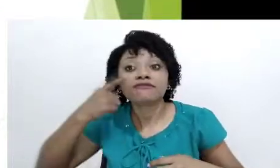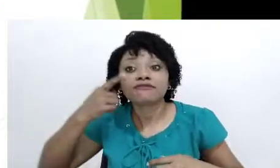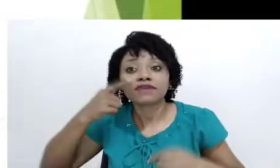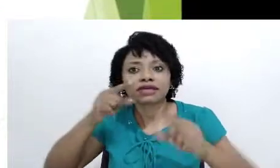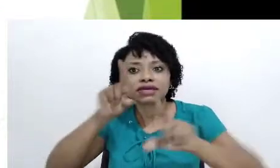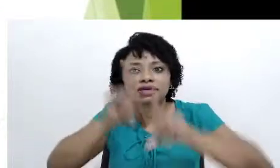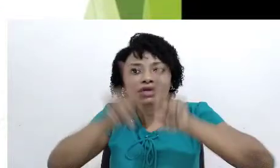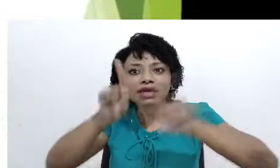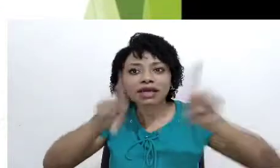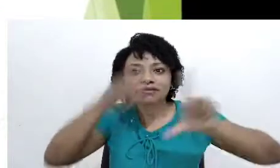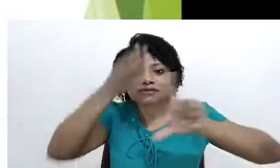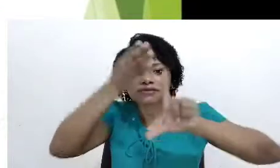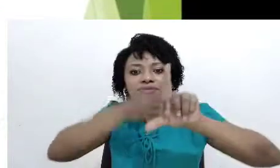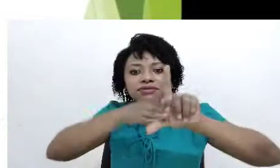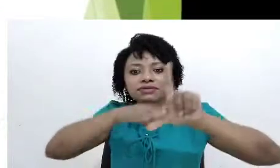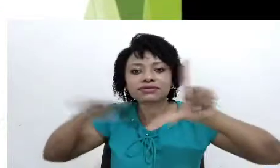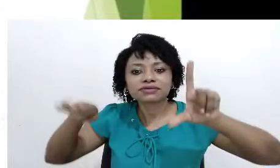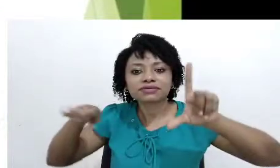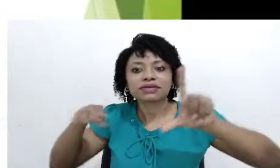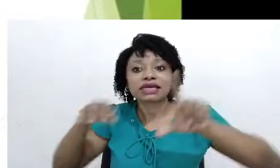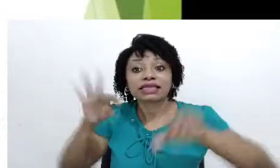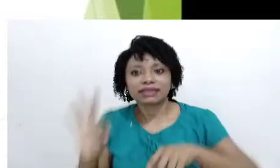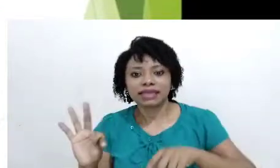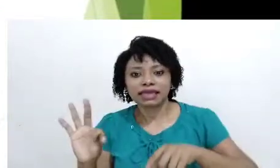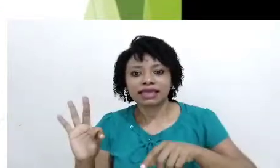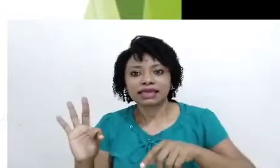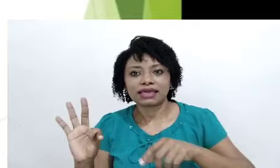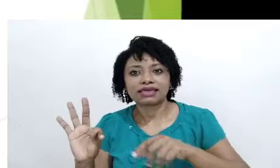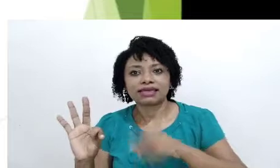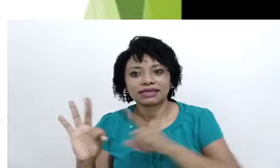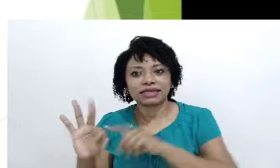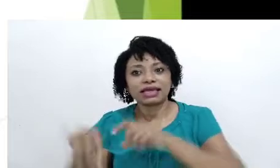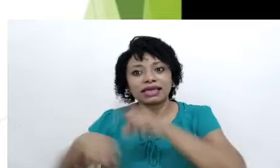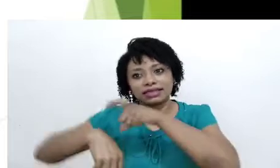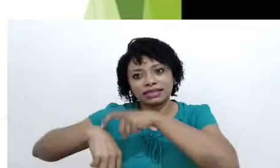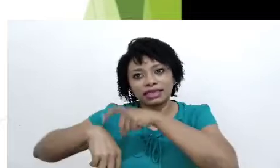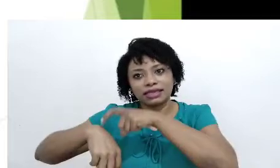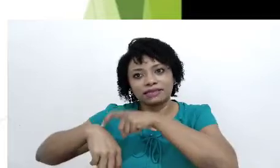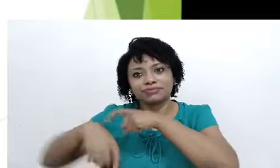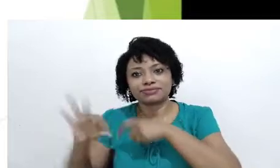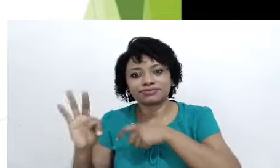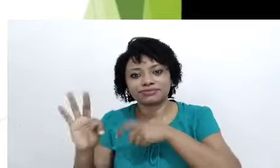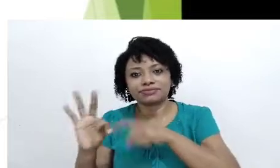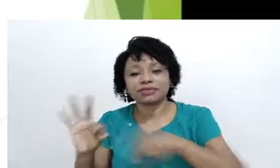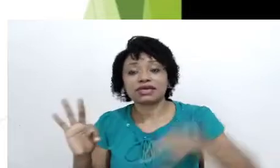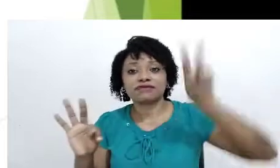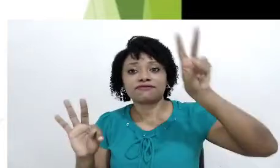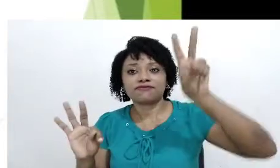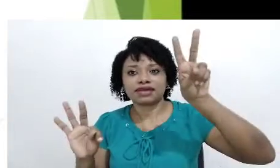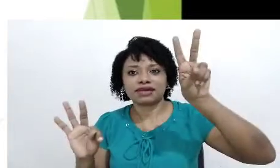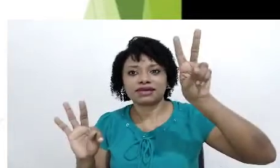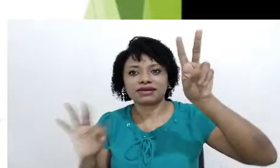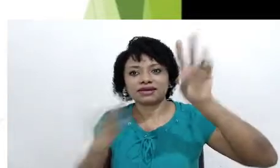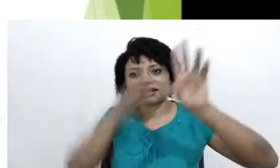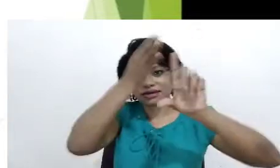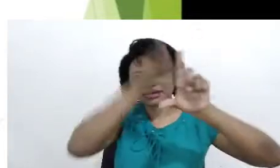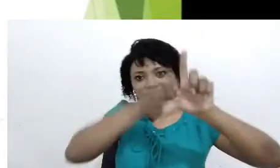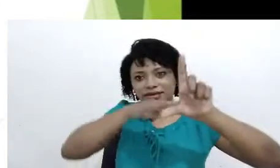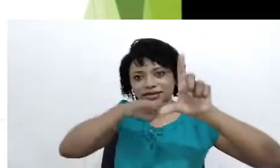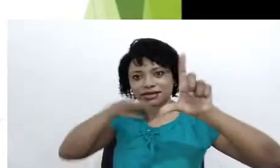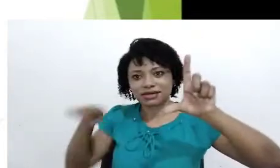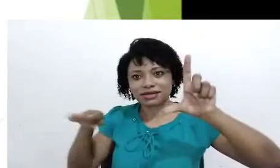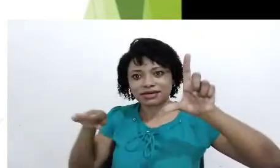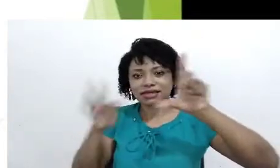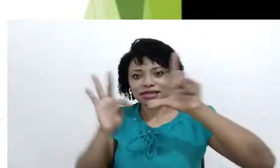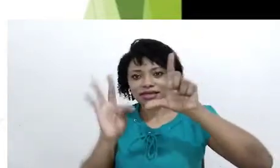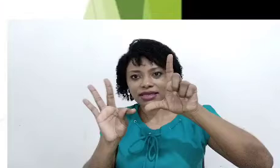da velocidade ser constante, a gente tem um gráfico da velocidade em função do tempo, uma reta, ou